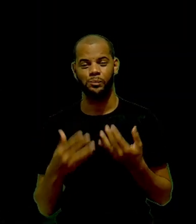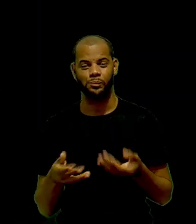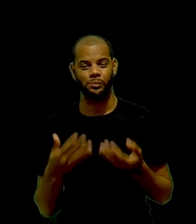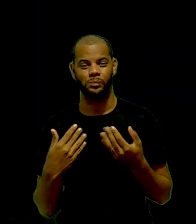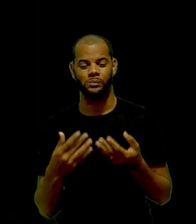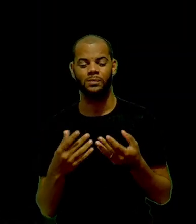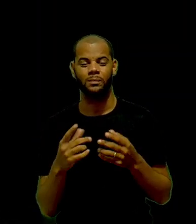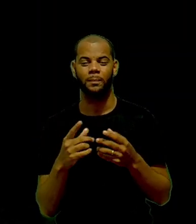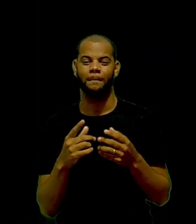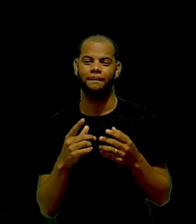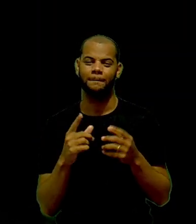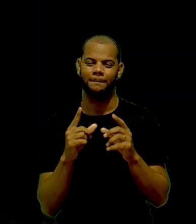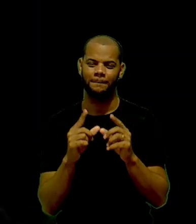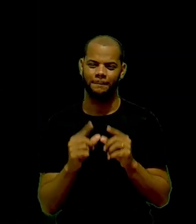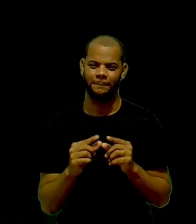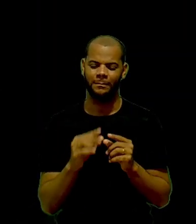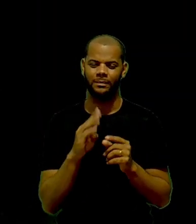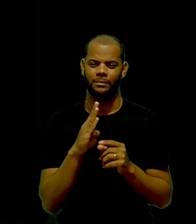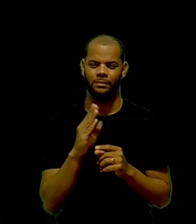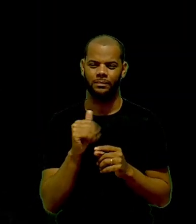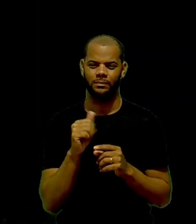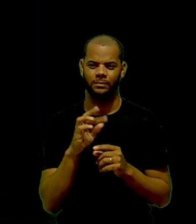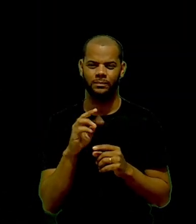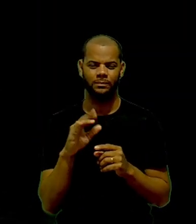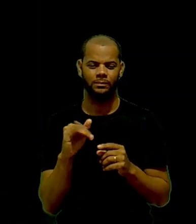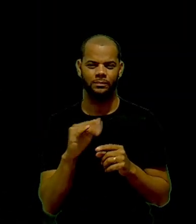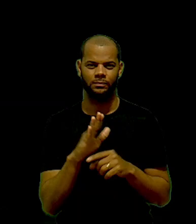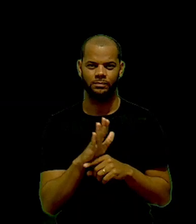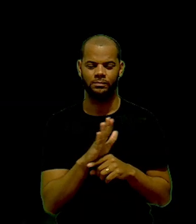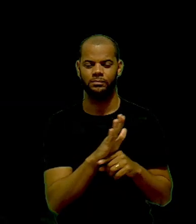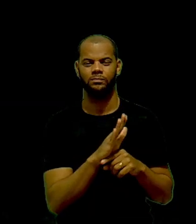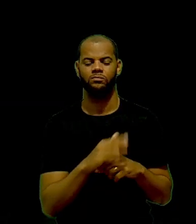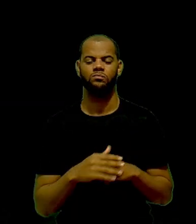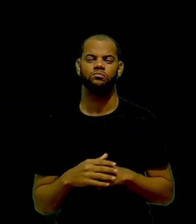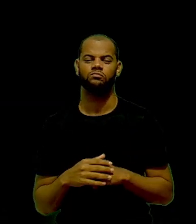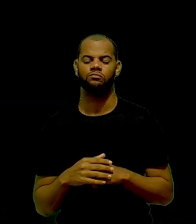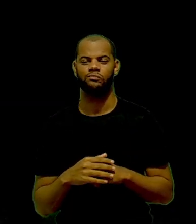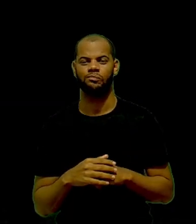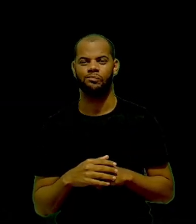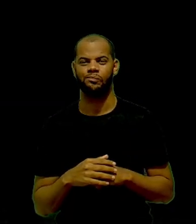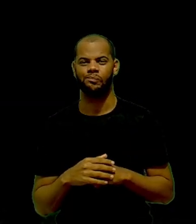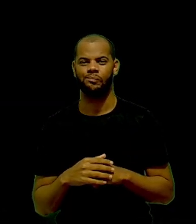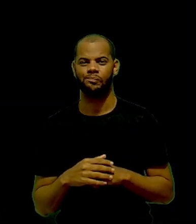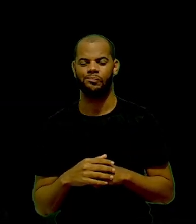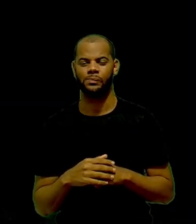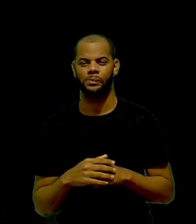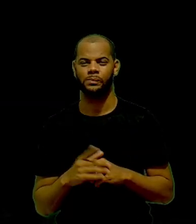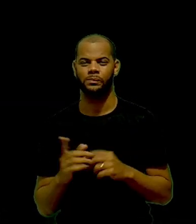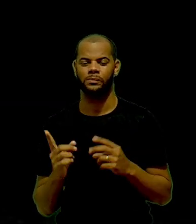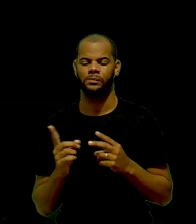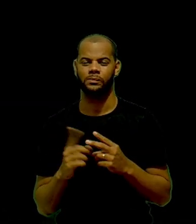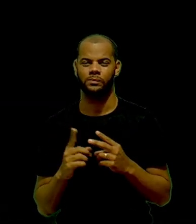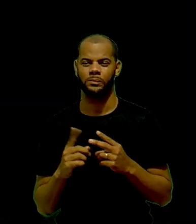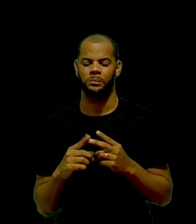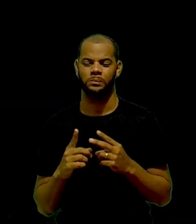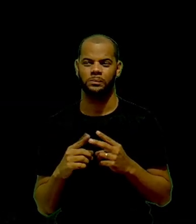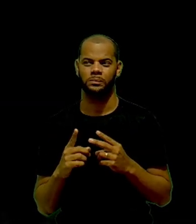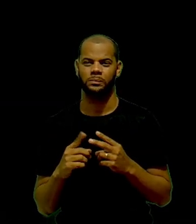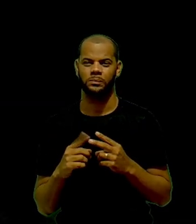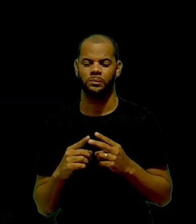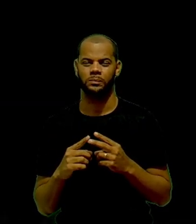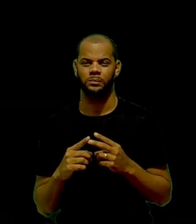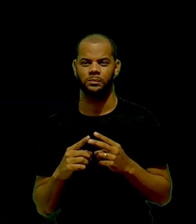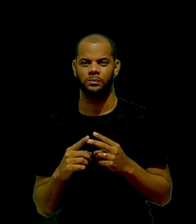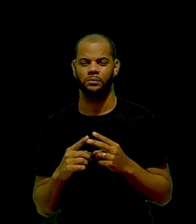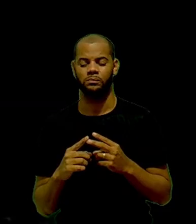perto da carga a bateria ajuda a rede elétrica. Depois, Falei da intermitência da geração fotovoltaica,